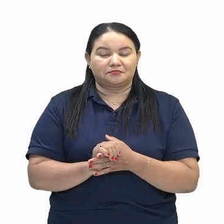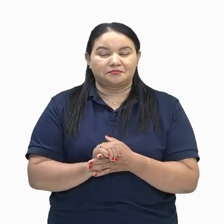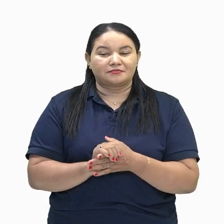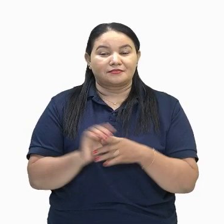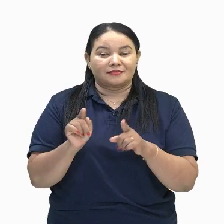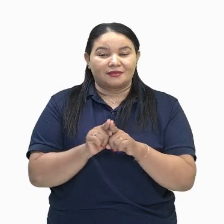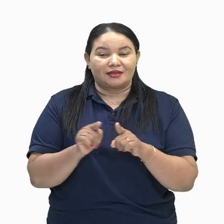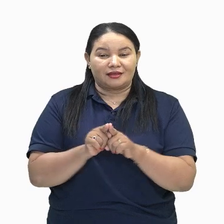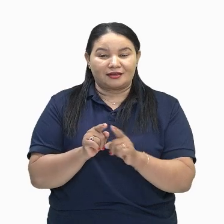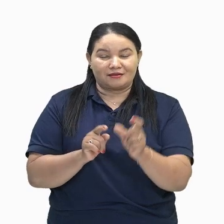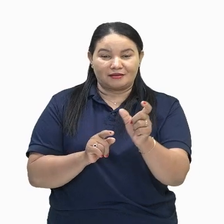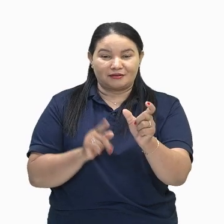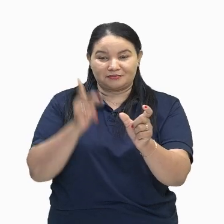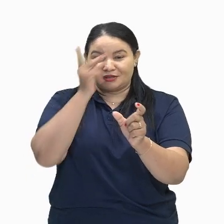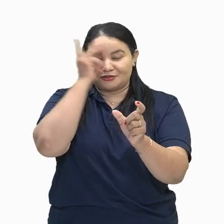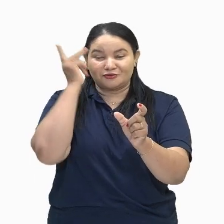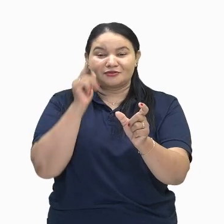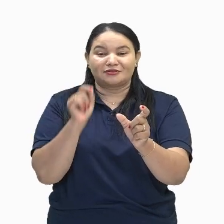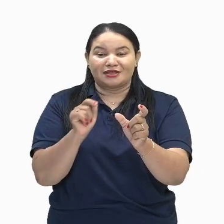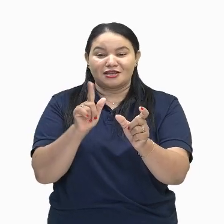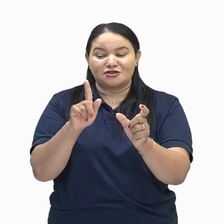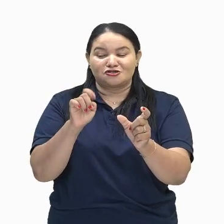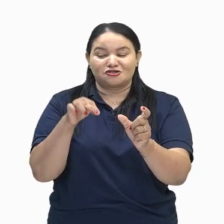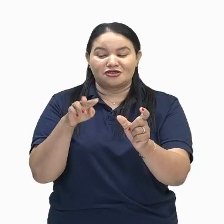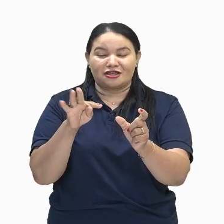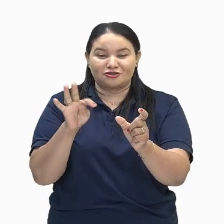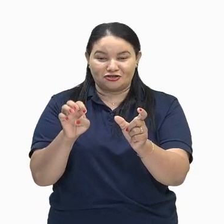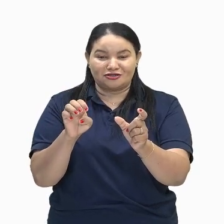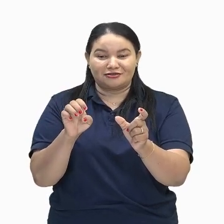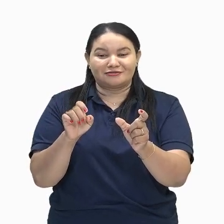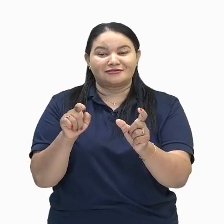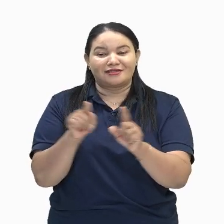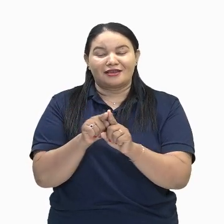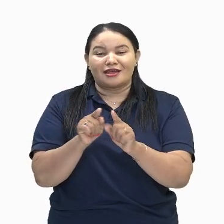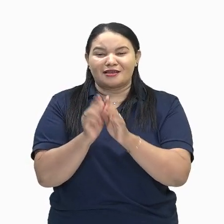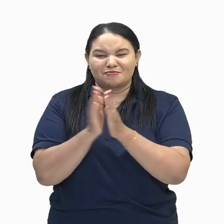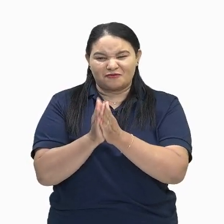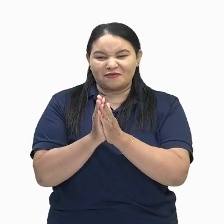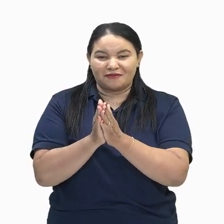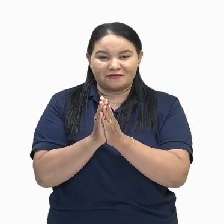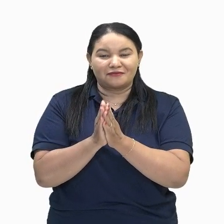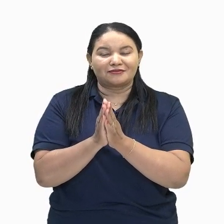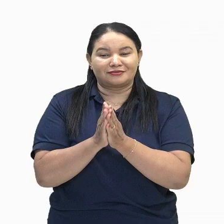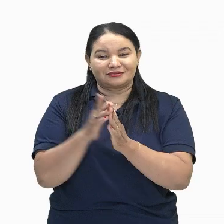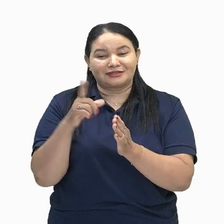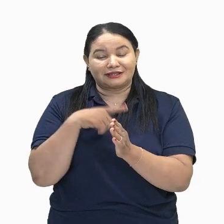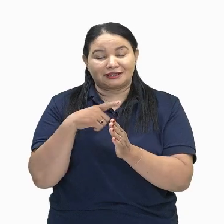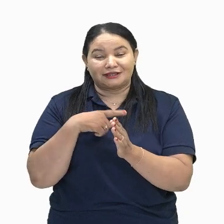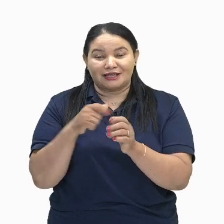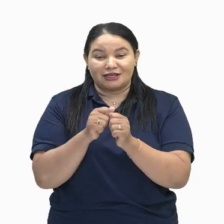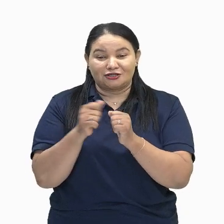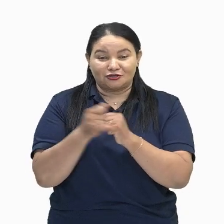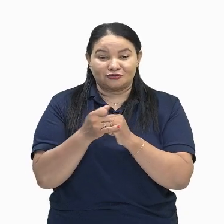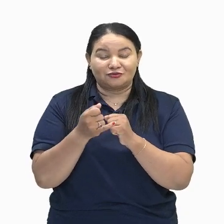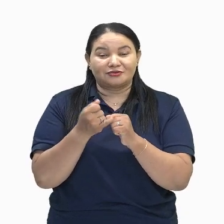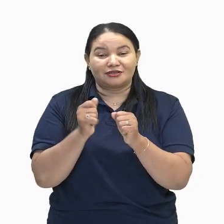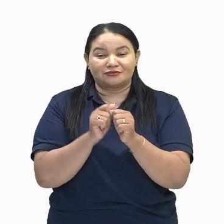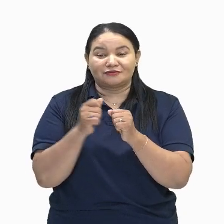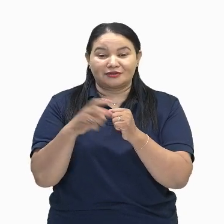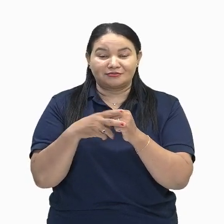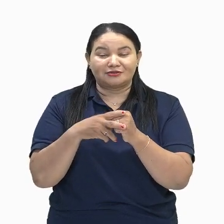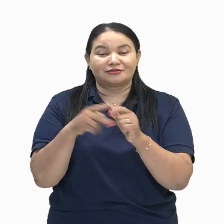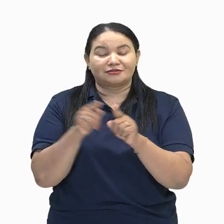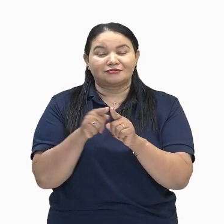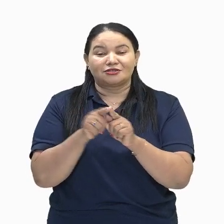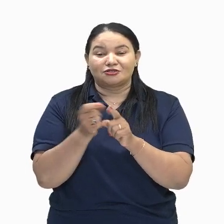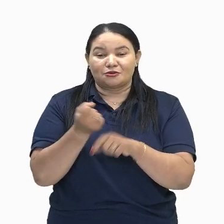ele até usa a palavra por favor aí, né? Que é um pronome um adjunto adverbial de modo,